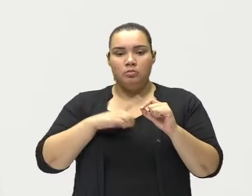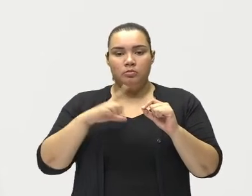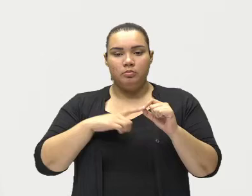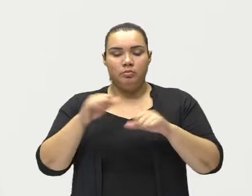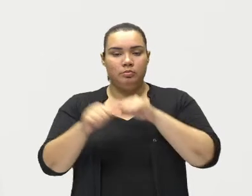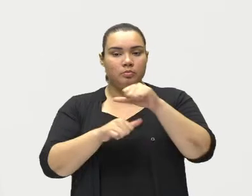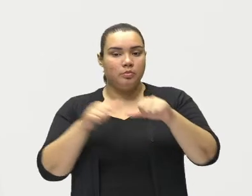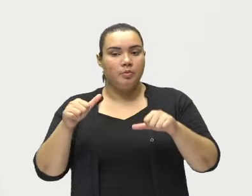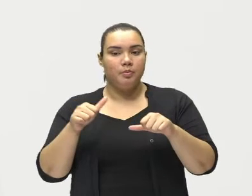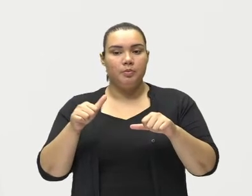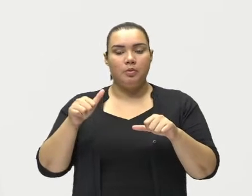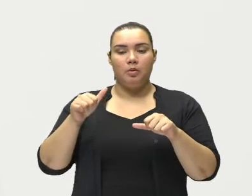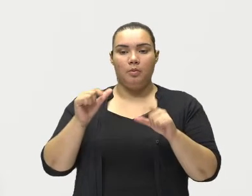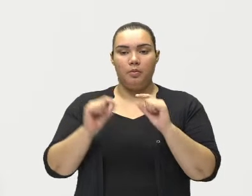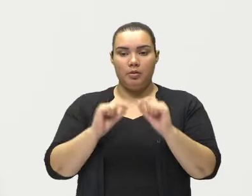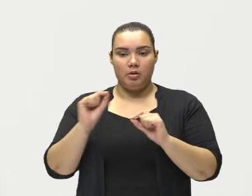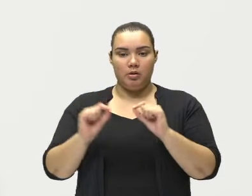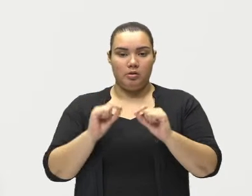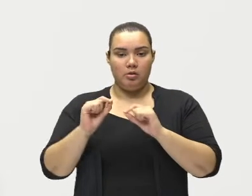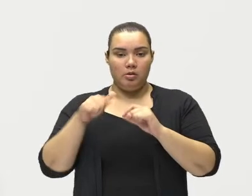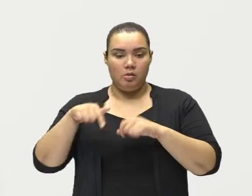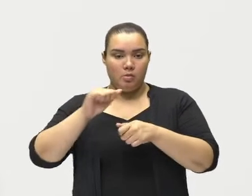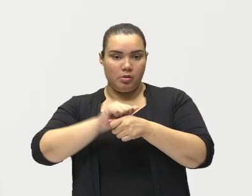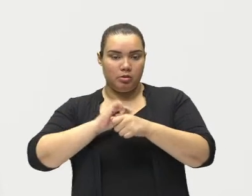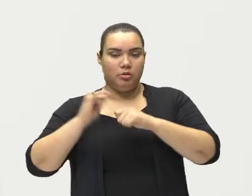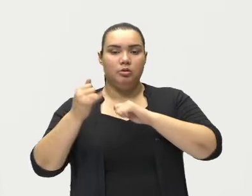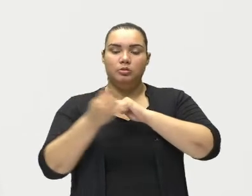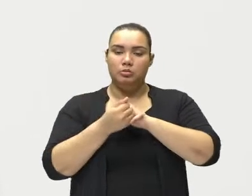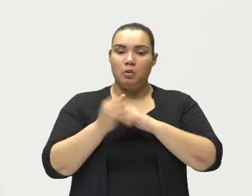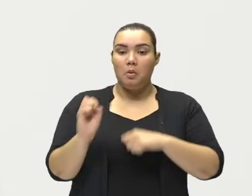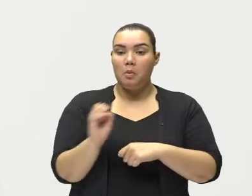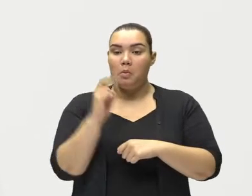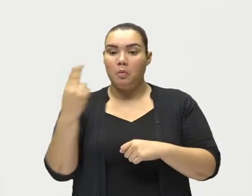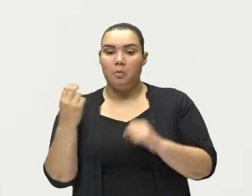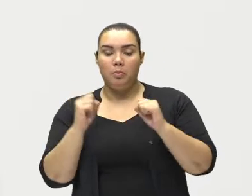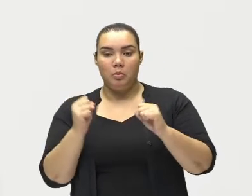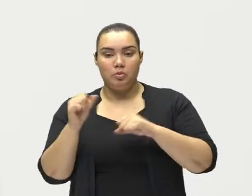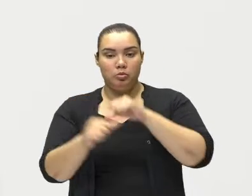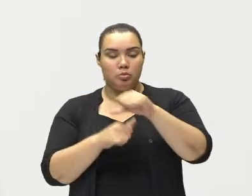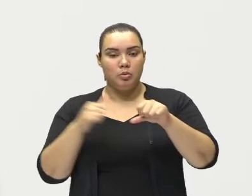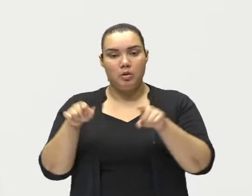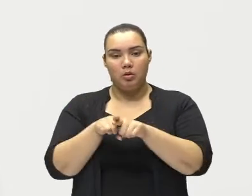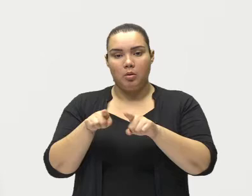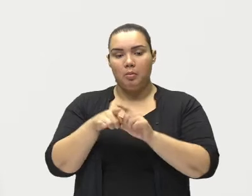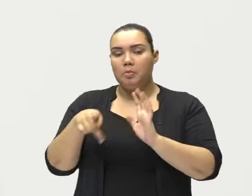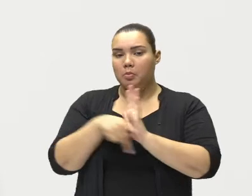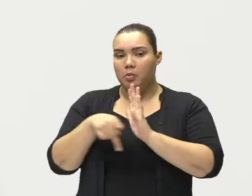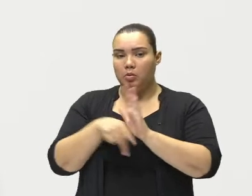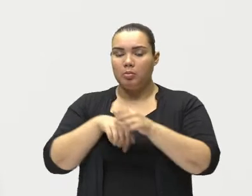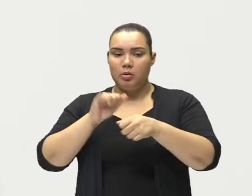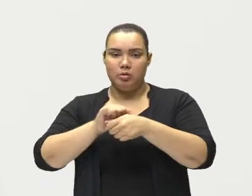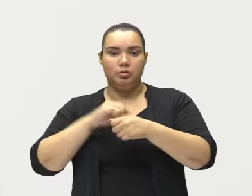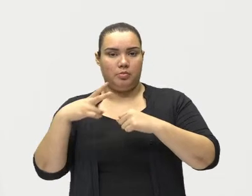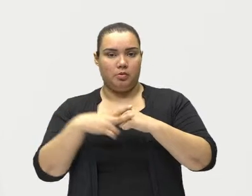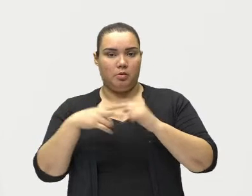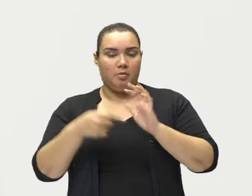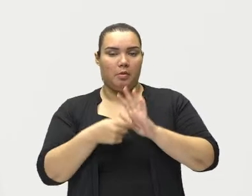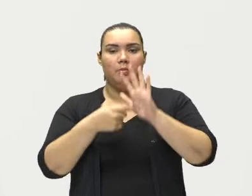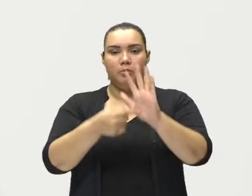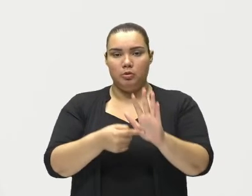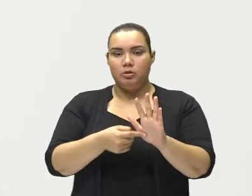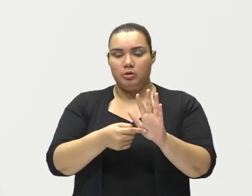aqui também o adjetivo, ou ele pode modificar, inclusive, também o próprio advérbio. Então, ele vai indicar isso